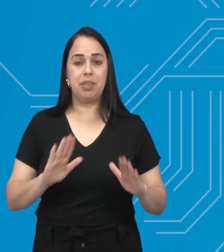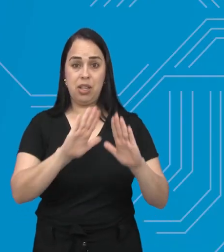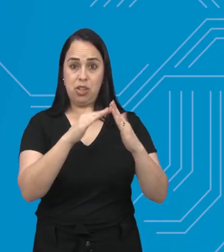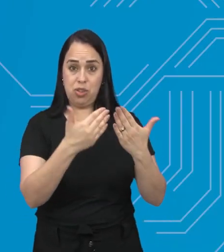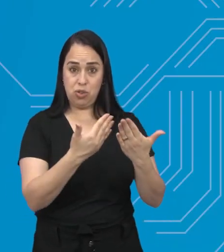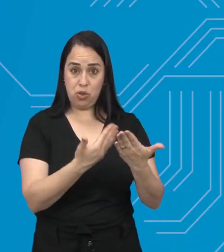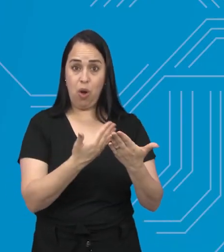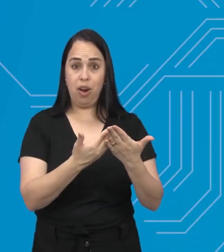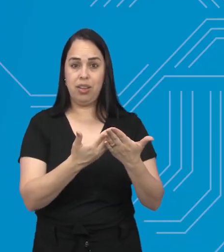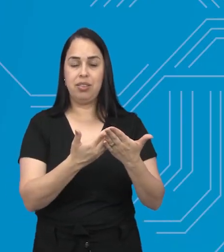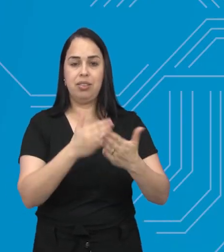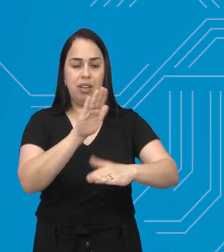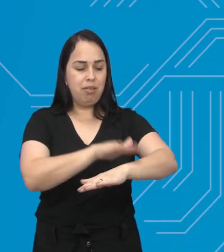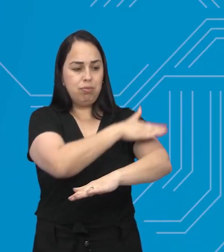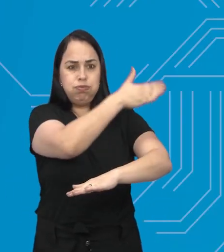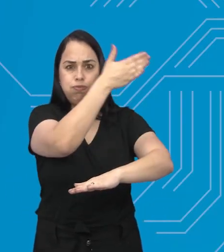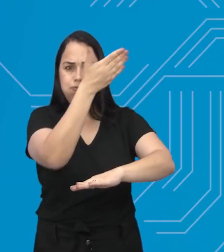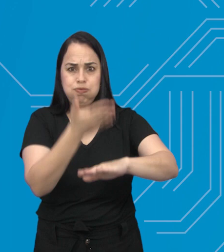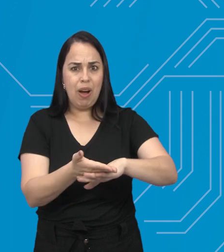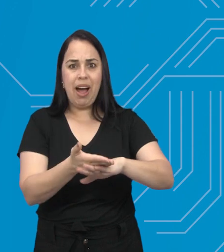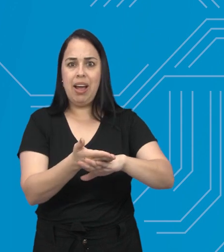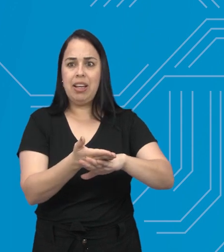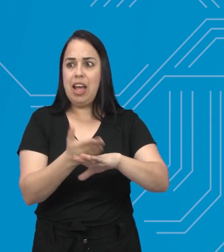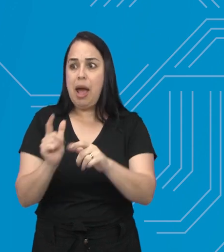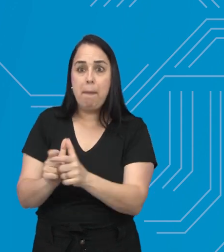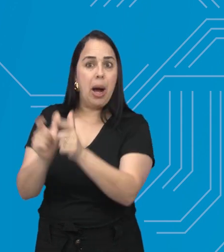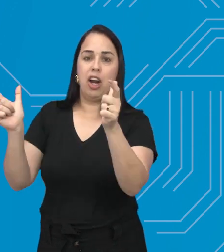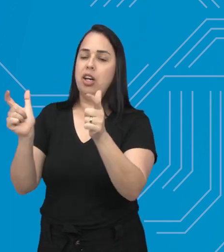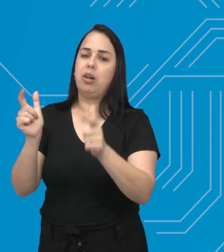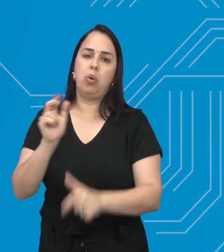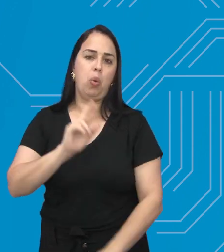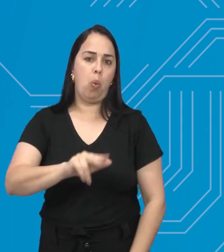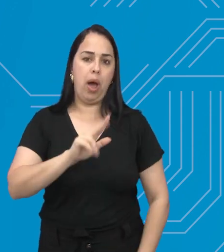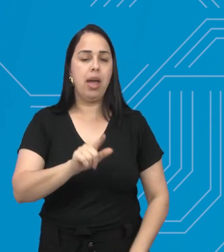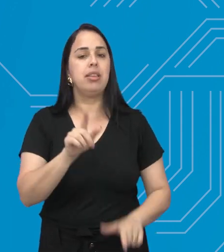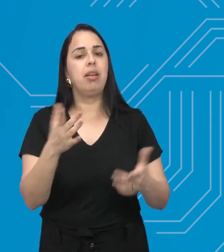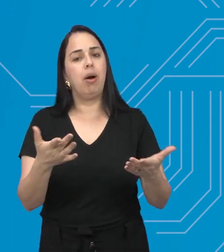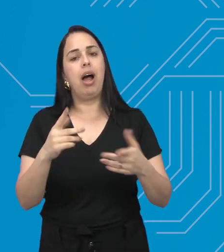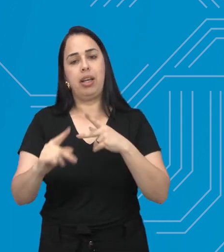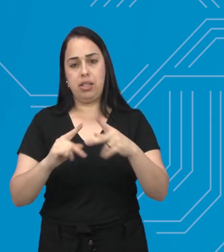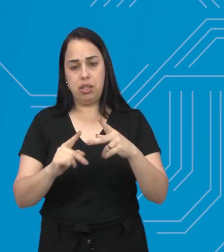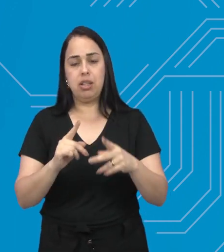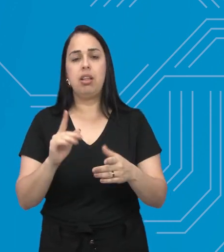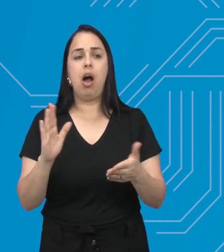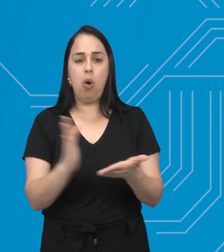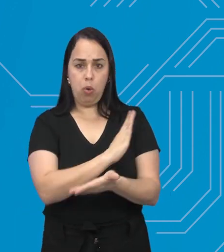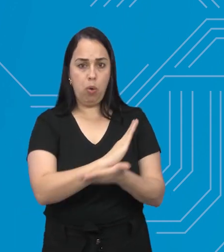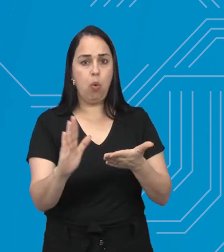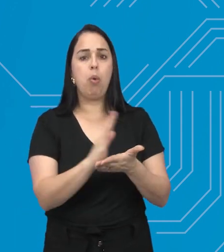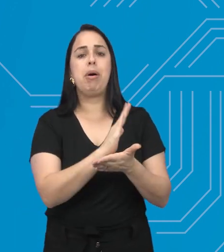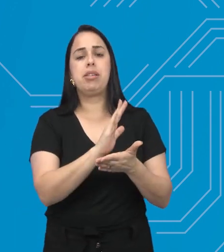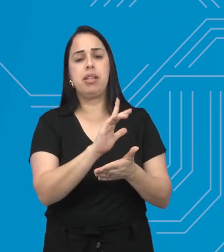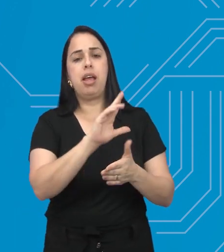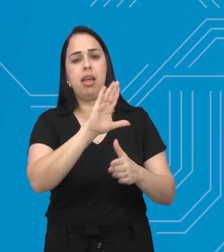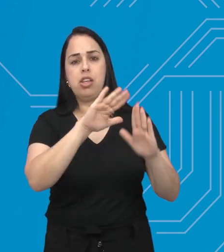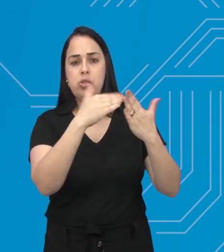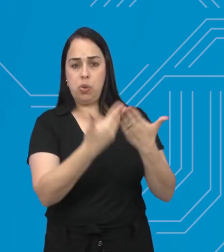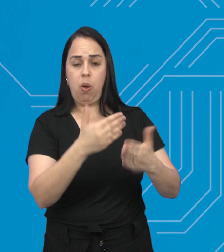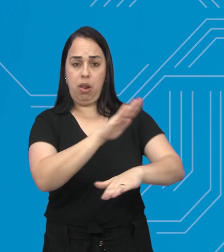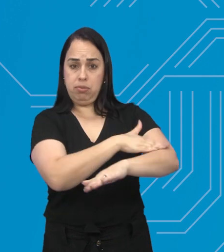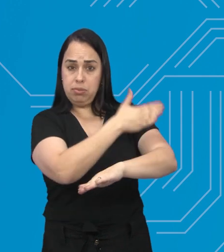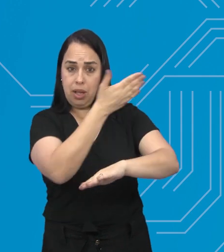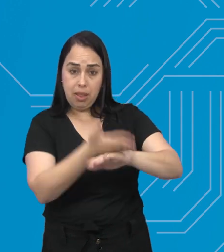E as escolas de ensino integral ainda não são uma realidade em toda a rede pública, né? Aqui em São José temos exemplos nas redes municipal